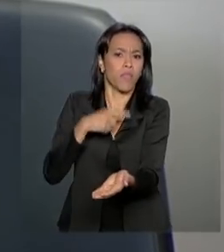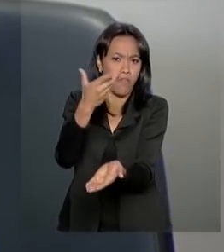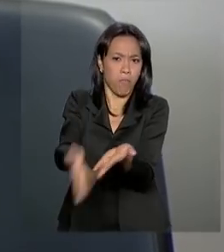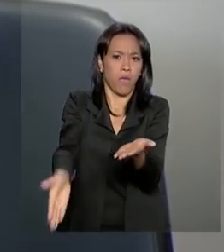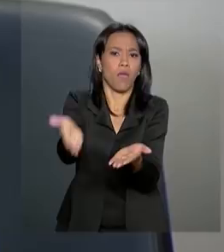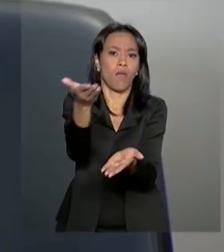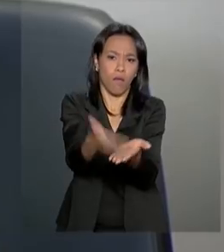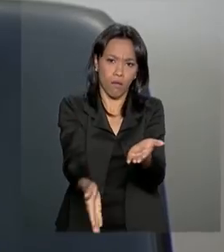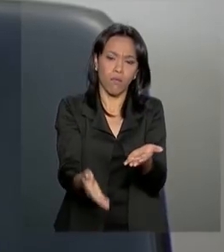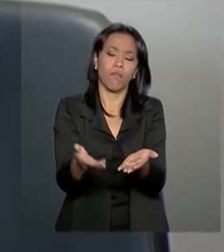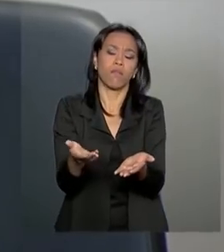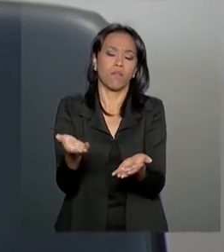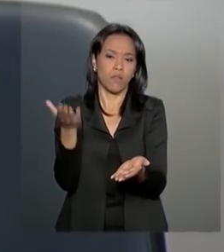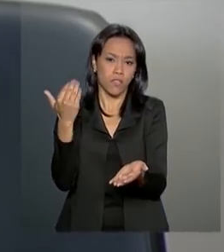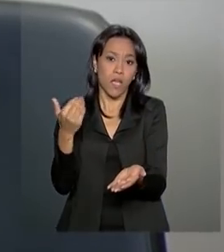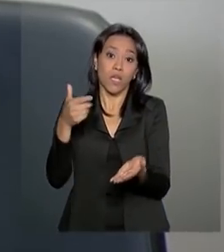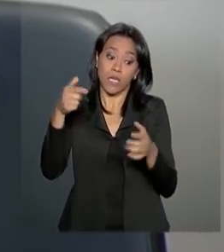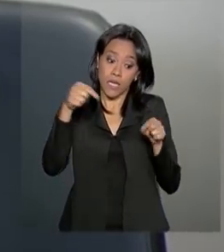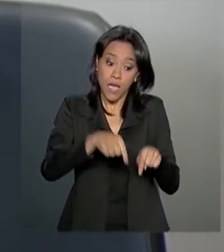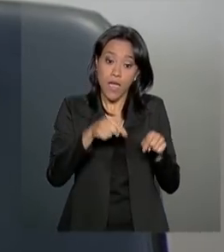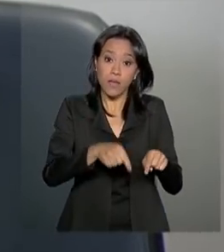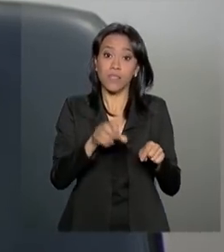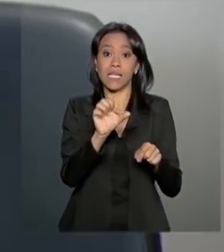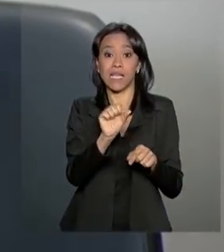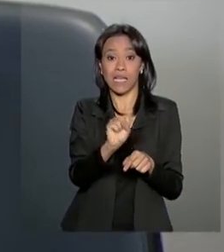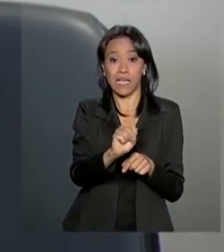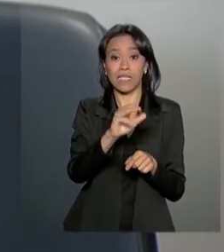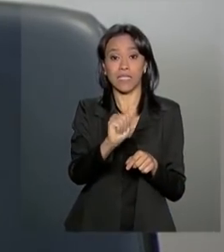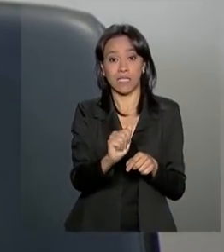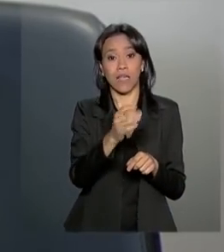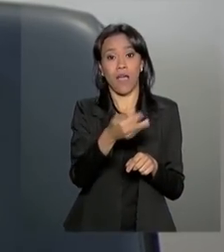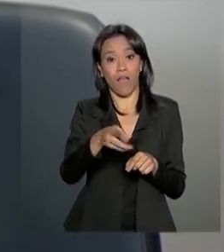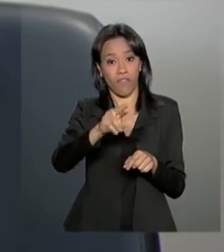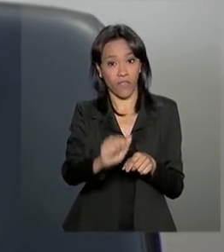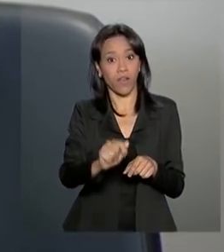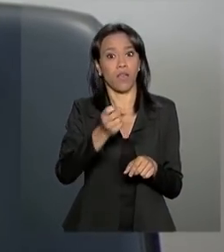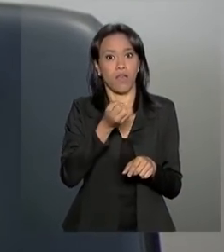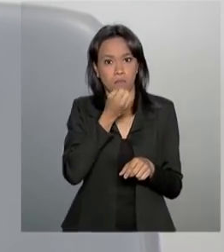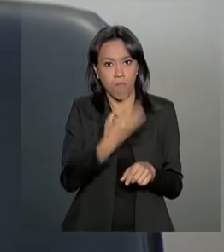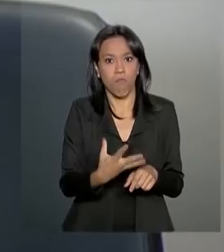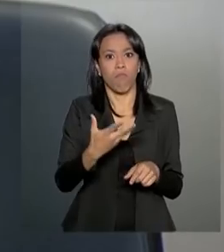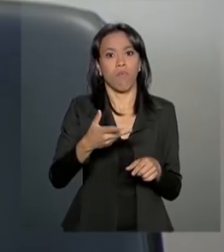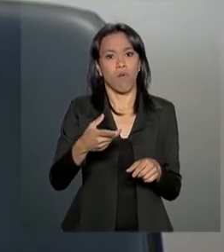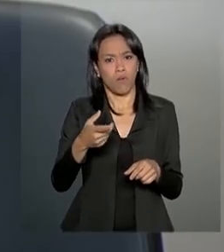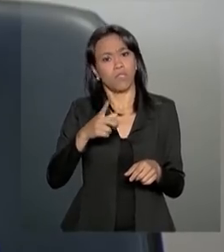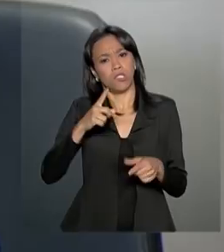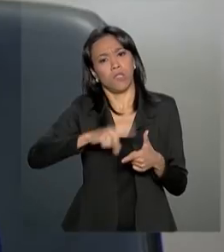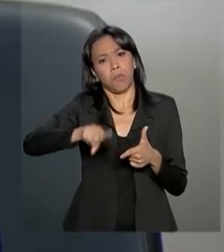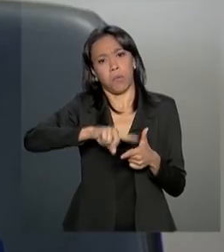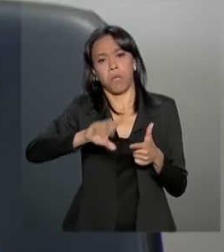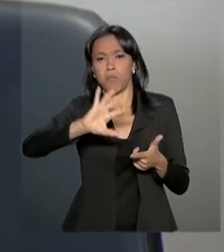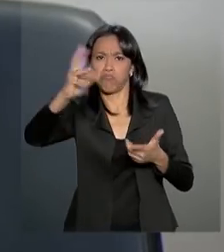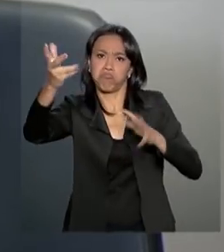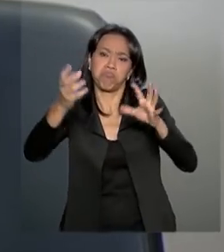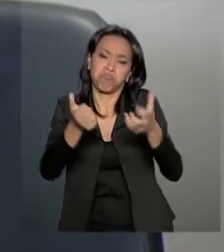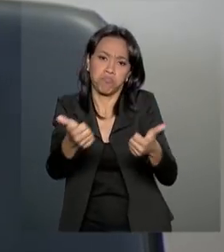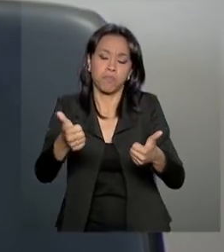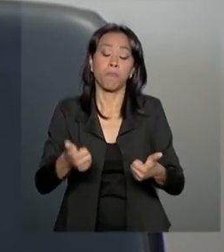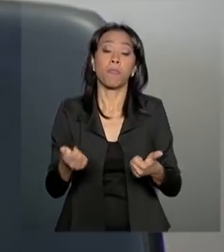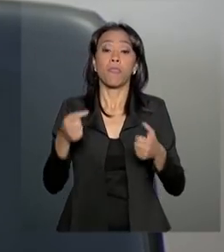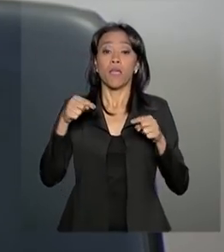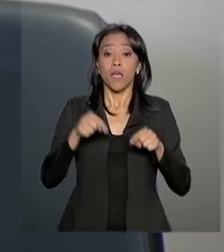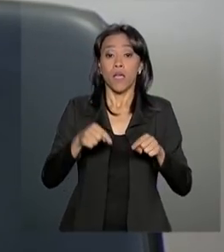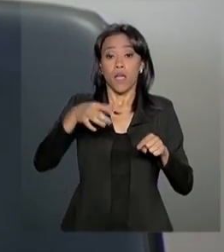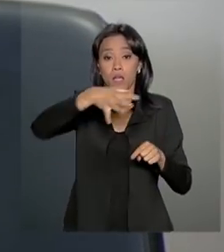safra de novo, uma safra cheia, apesar de problemas pontuais de clima. A produção de grãos do Mato Grosso,